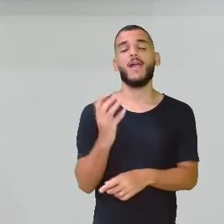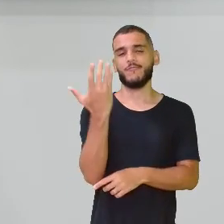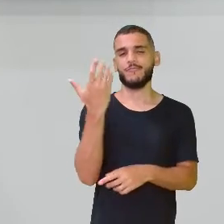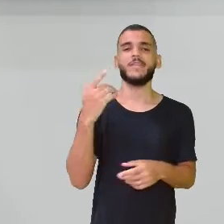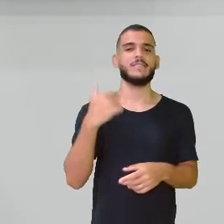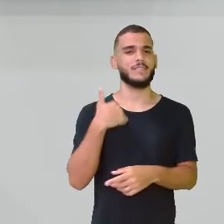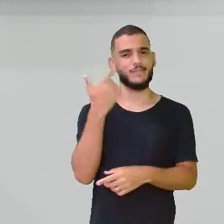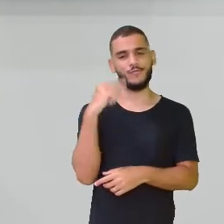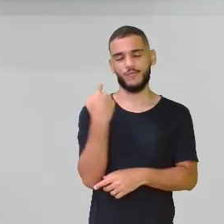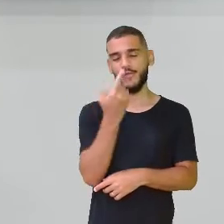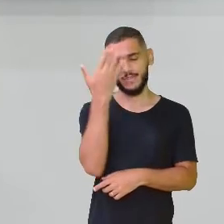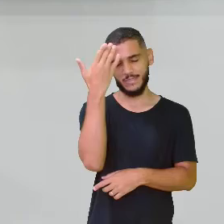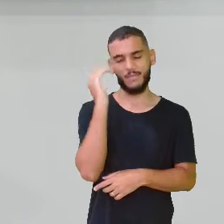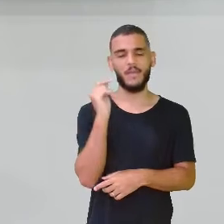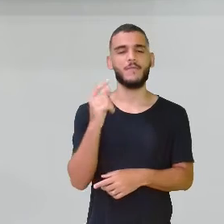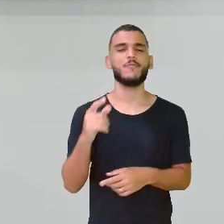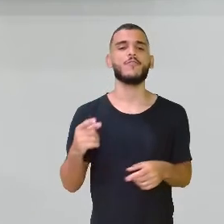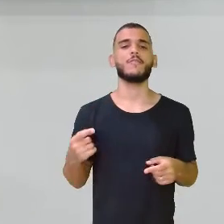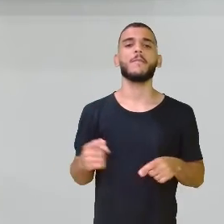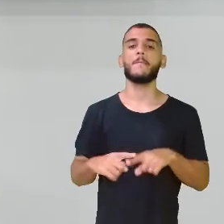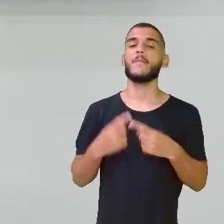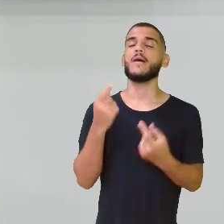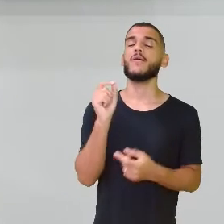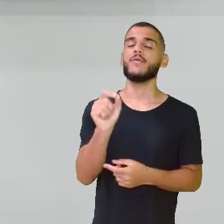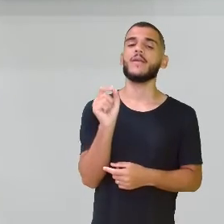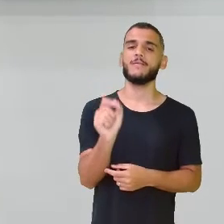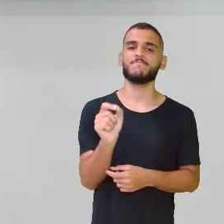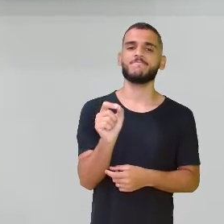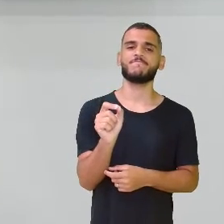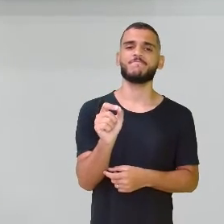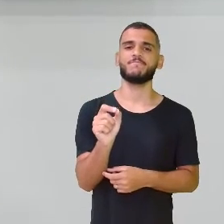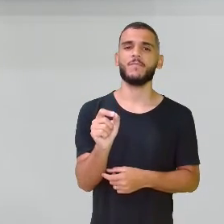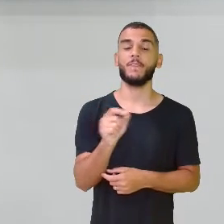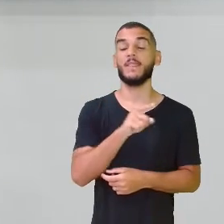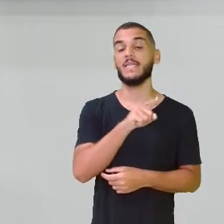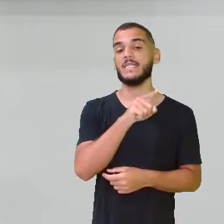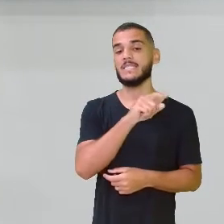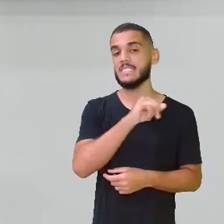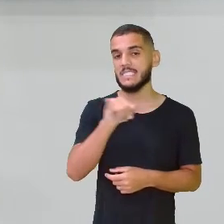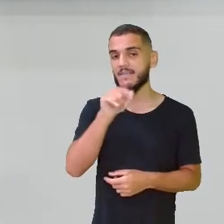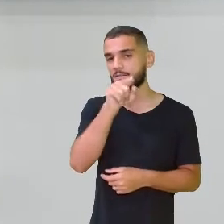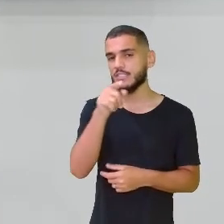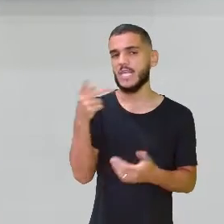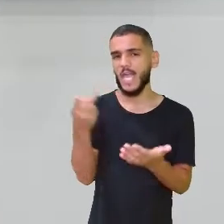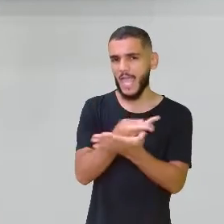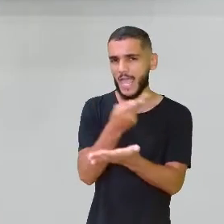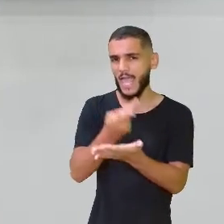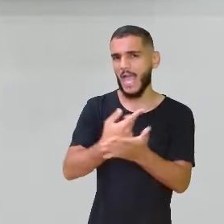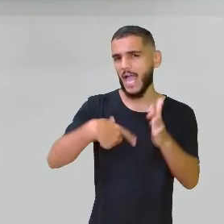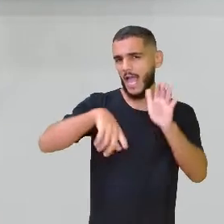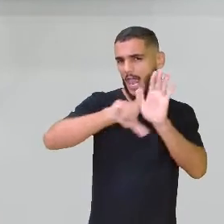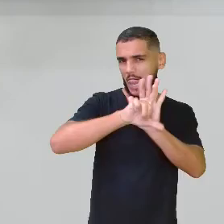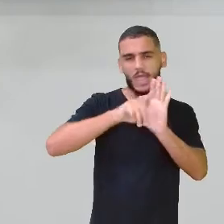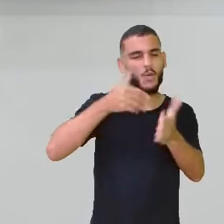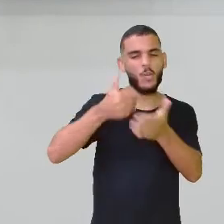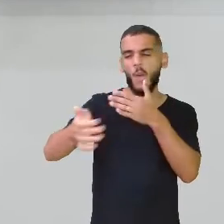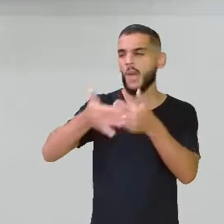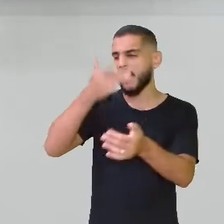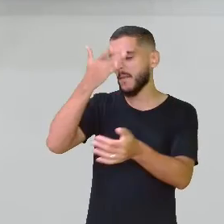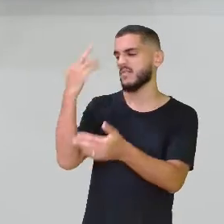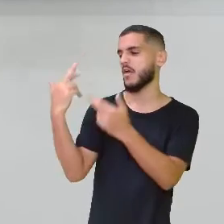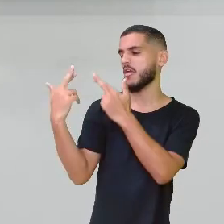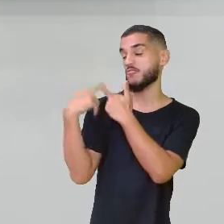fragilidades. Acontece que, se você violar, e aí esse você é qualquer